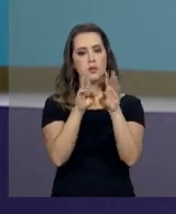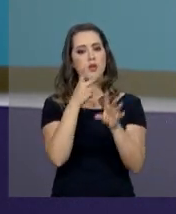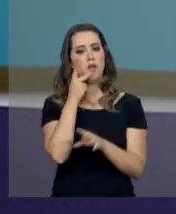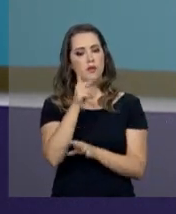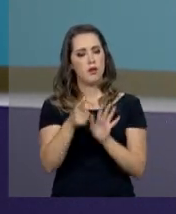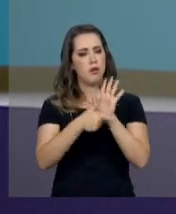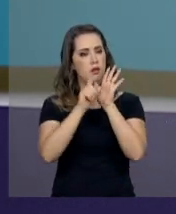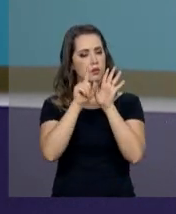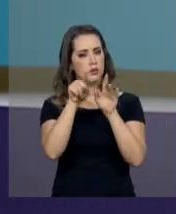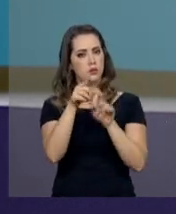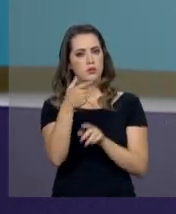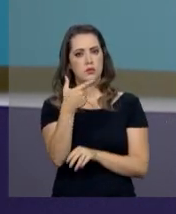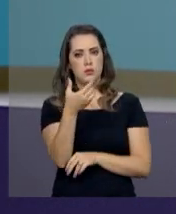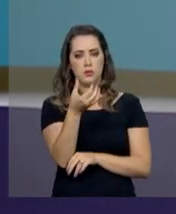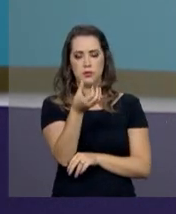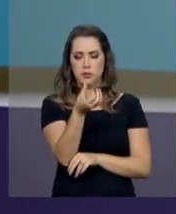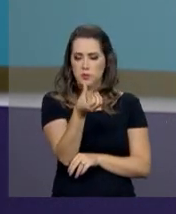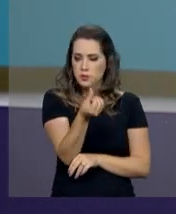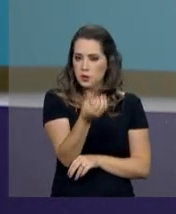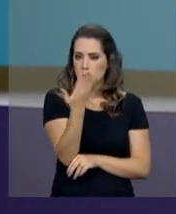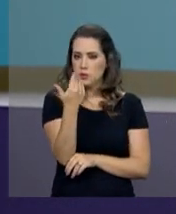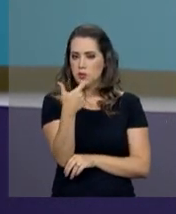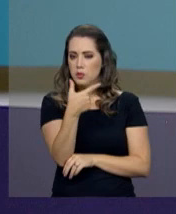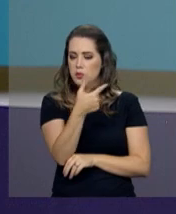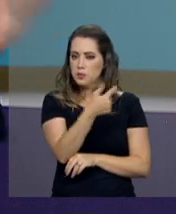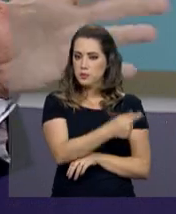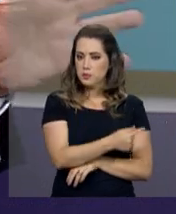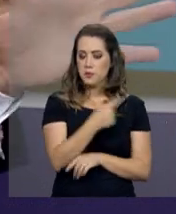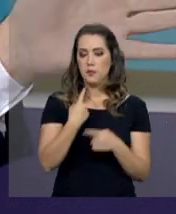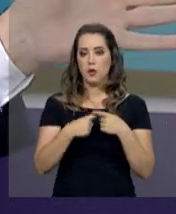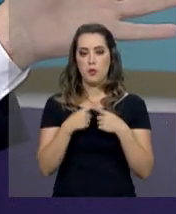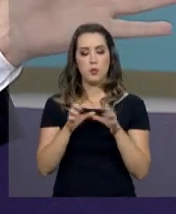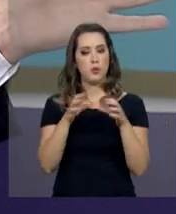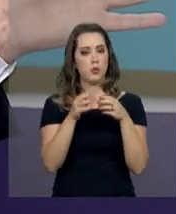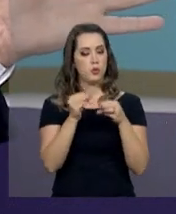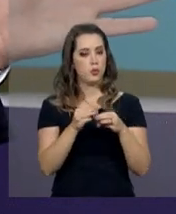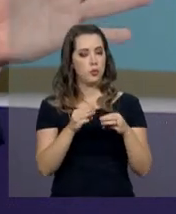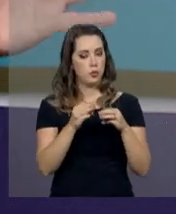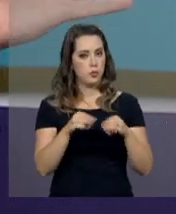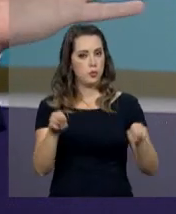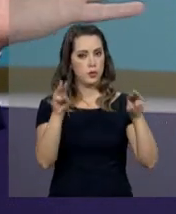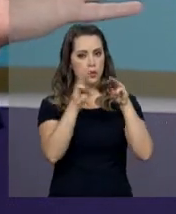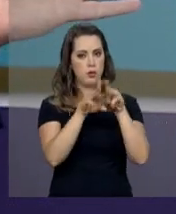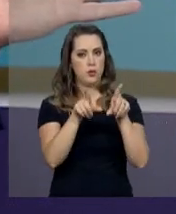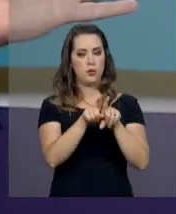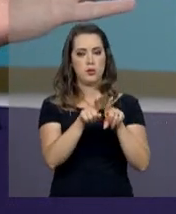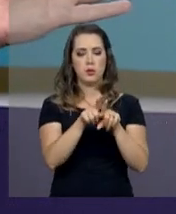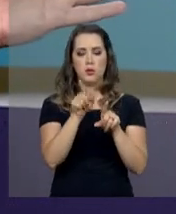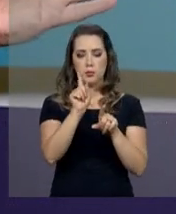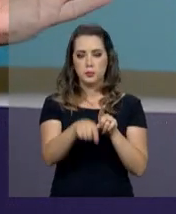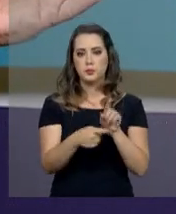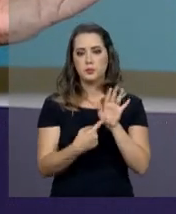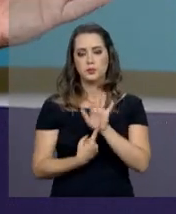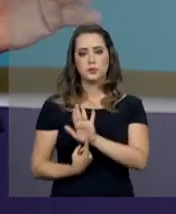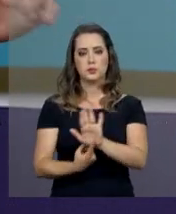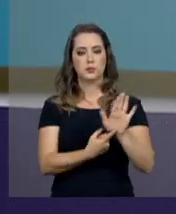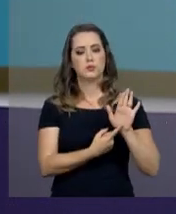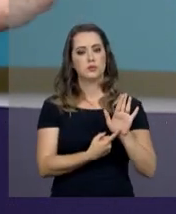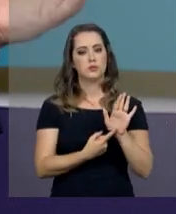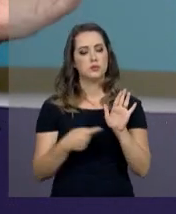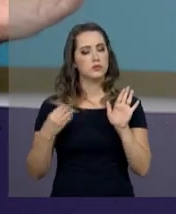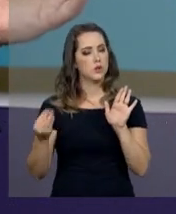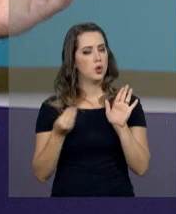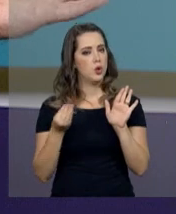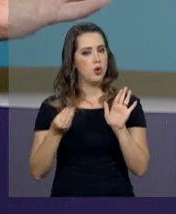isso em 2016 2017 por que o conselho também de uma certa forma já não retrata como